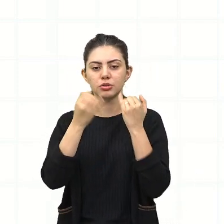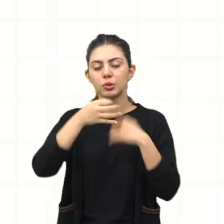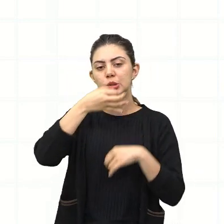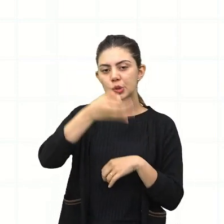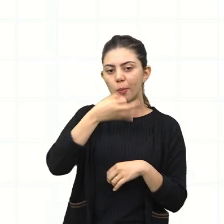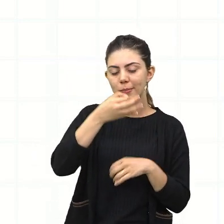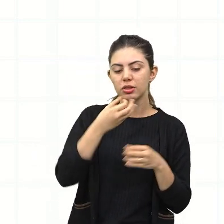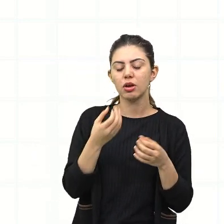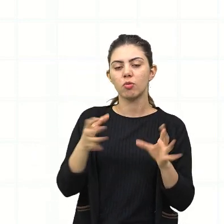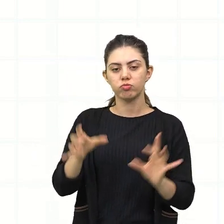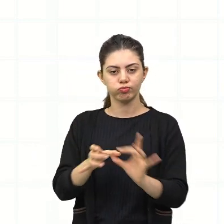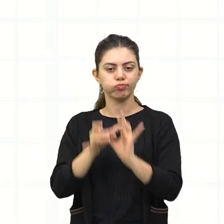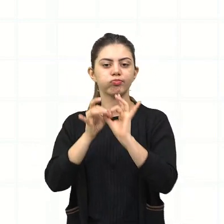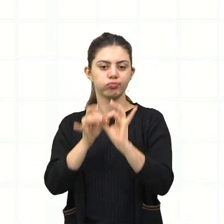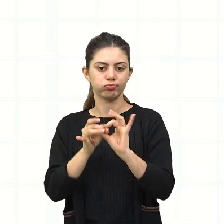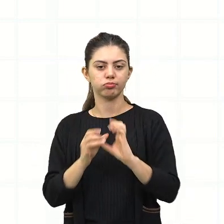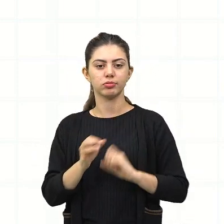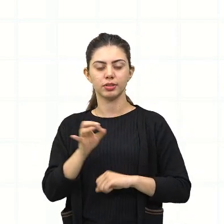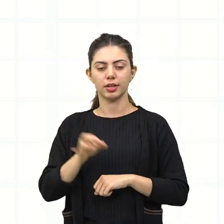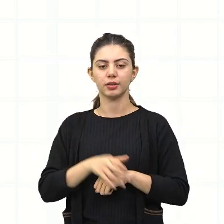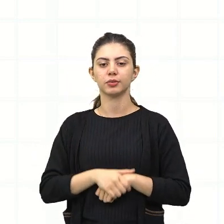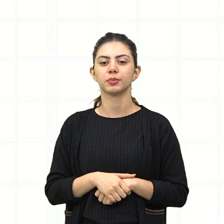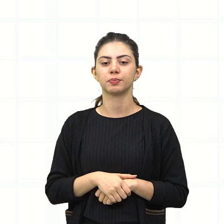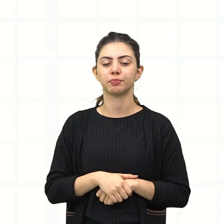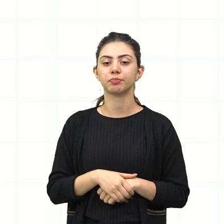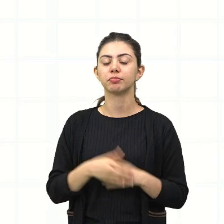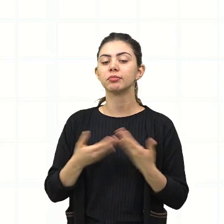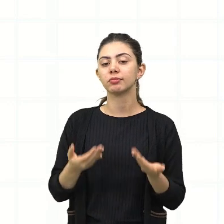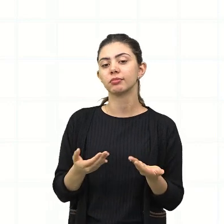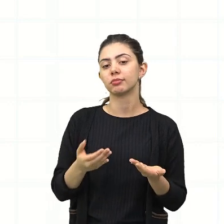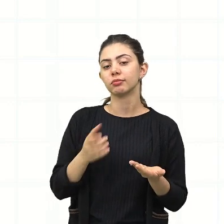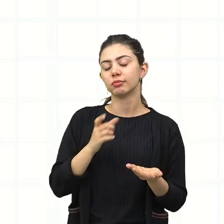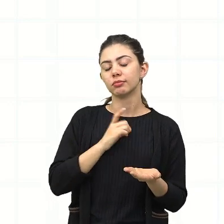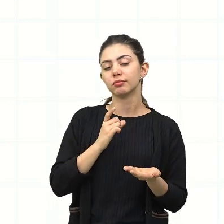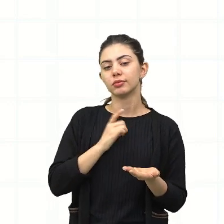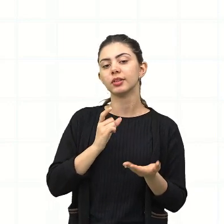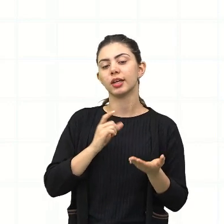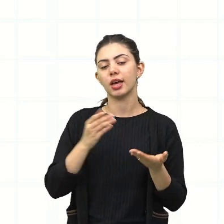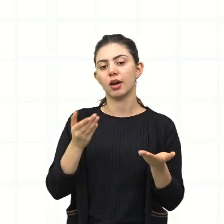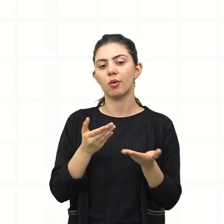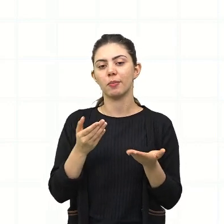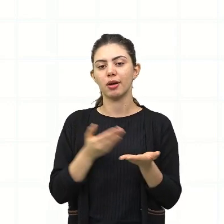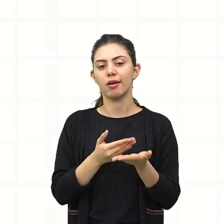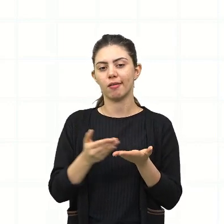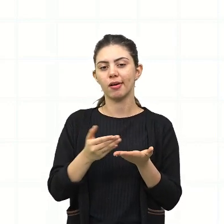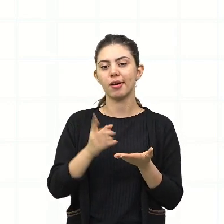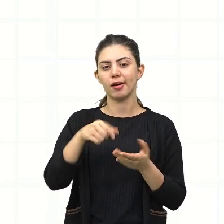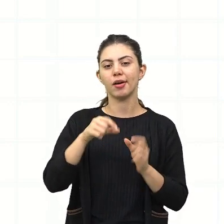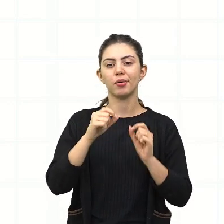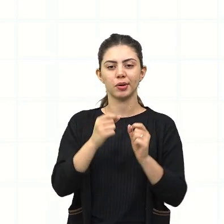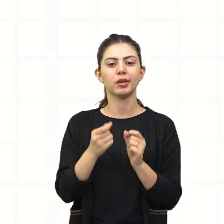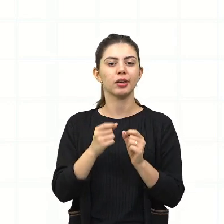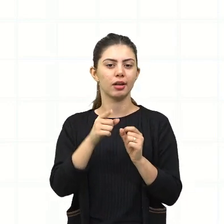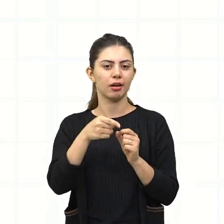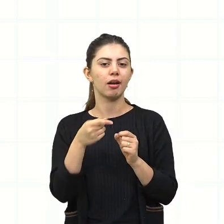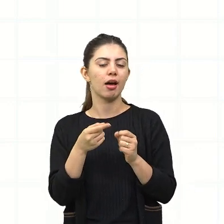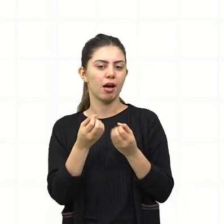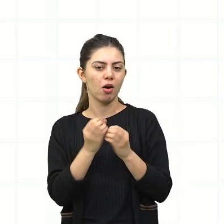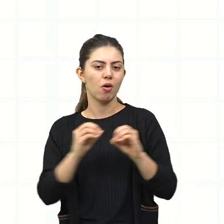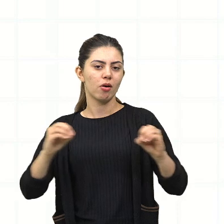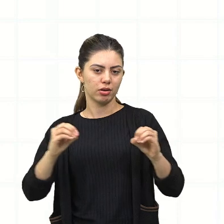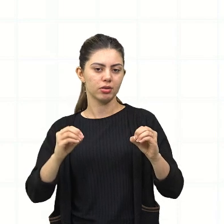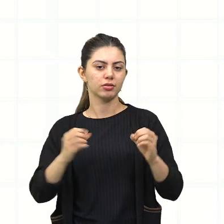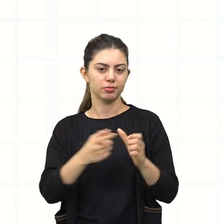duas informações, essas duas ideias, e geralmente vai introduzir esse tipo de oração, que é a subordinada adjetiva, certo? Então,